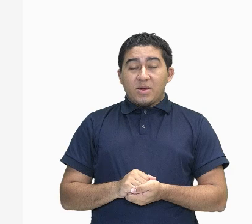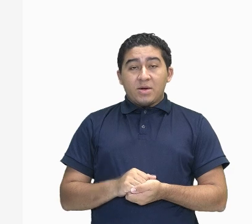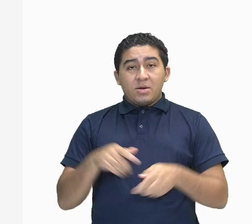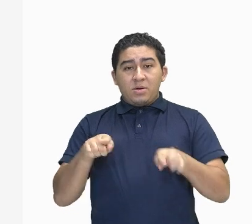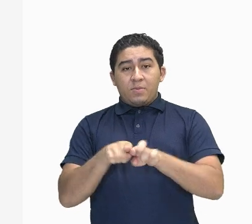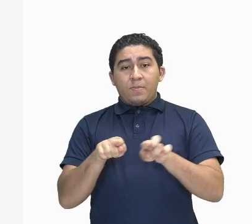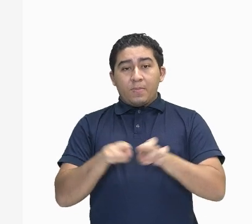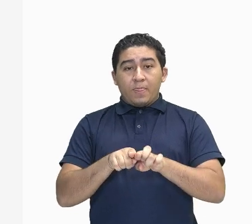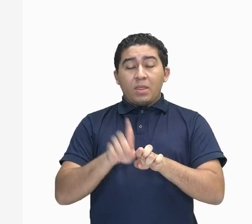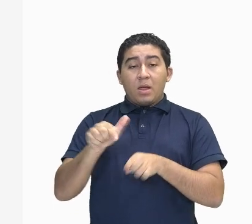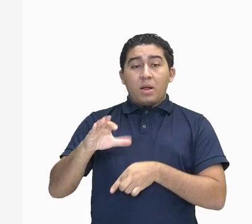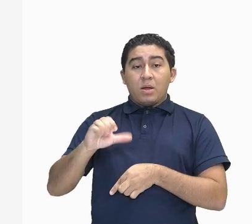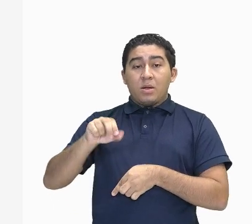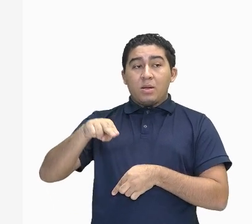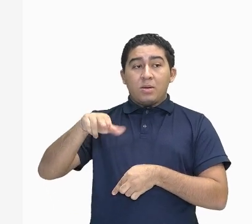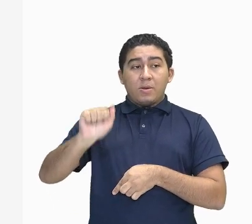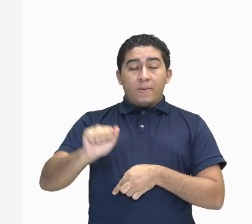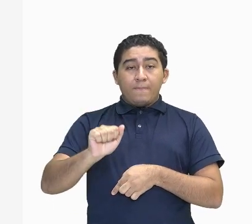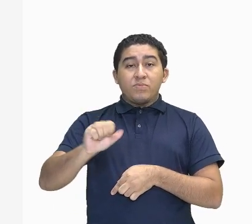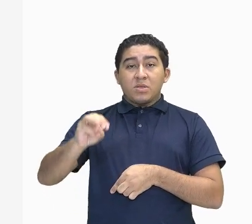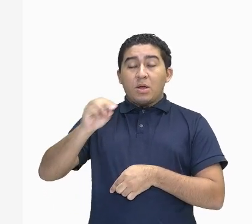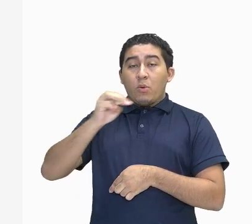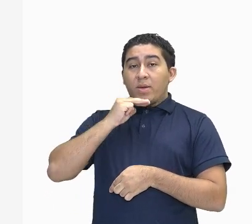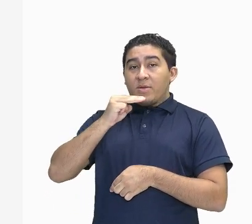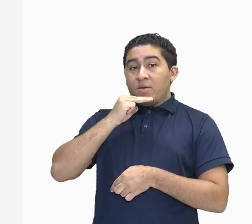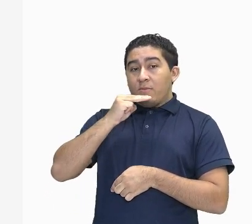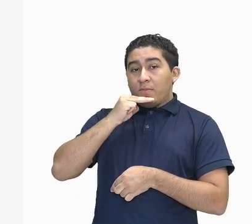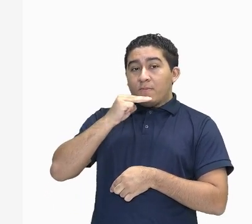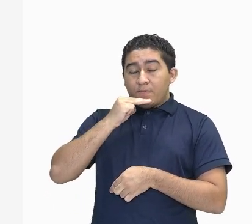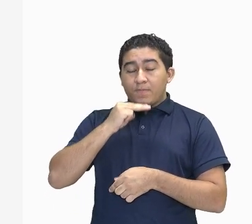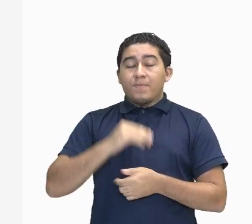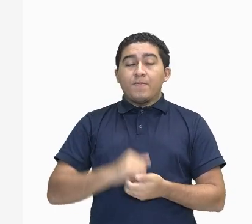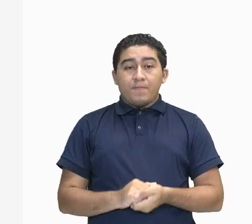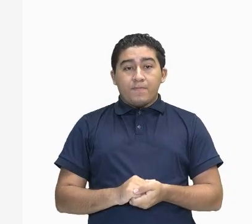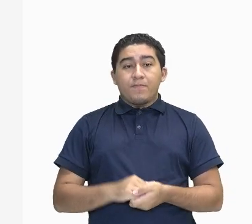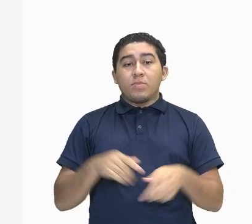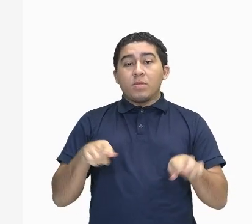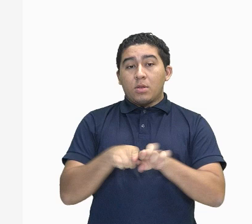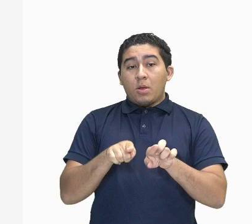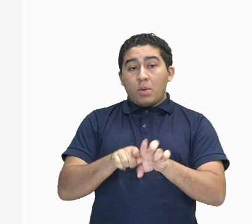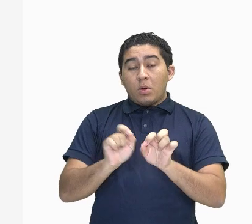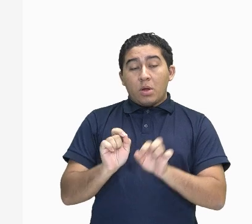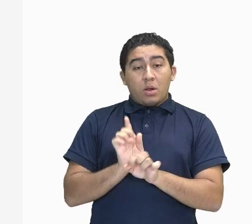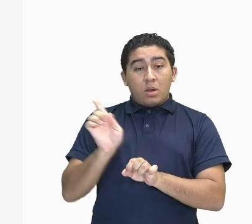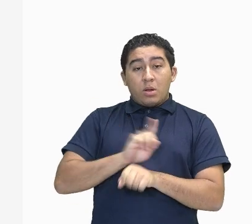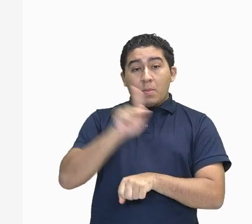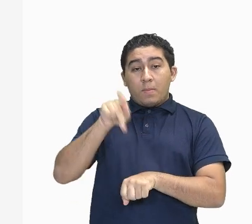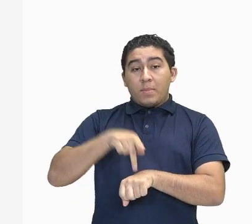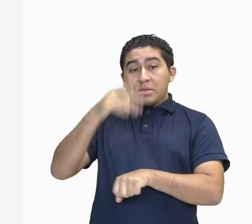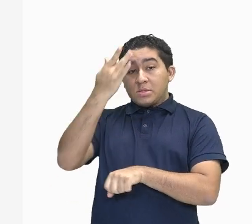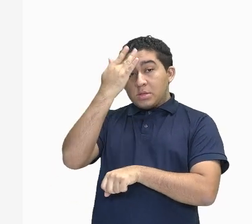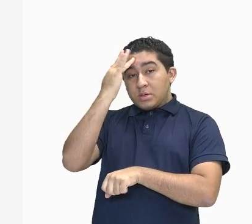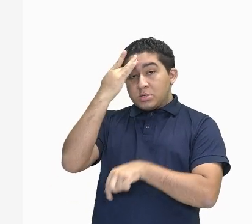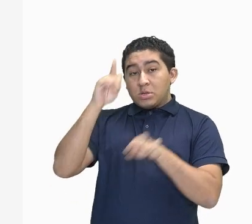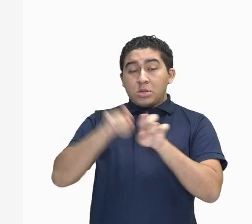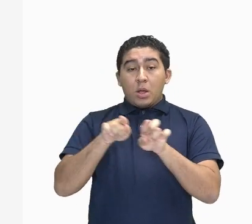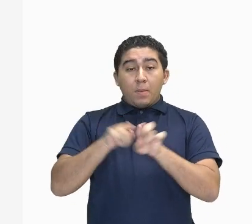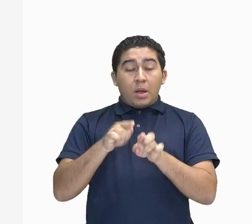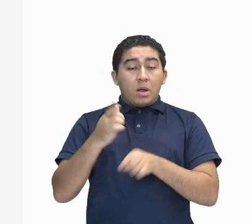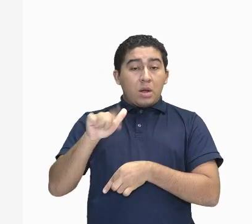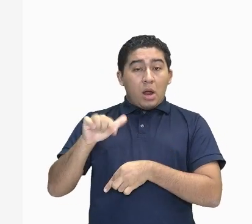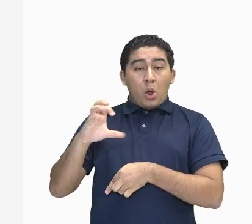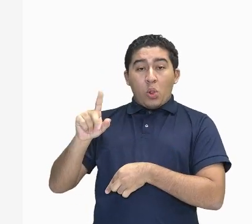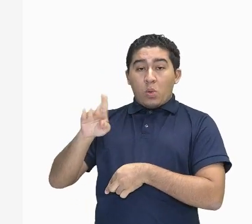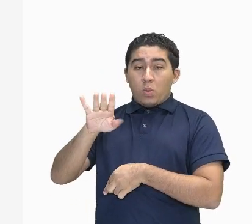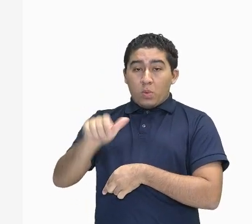cana-de-açúcar, além de outros países, né, como na Índia, na Colômbia, em vários países